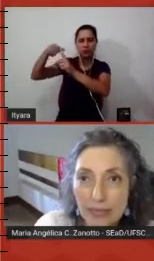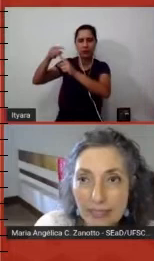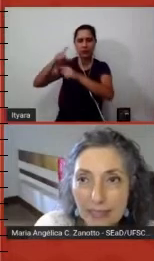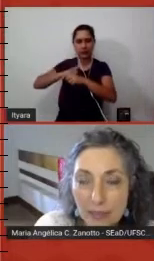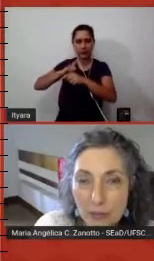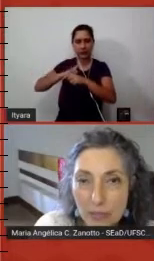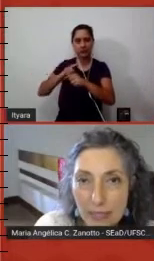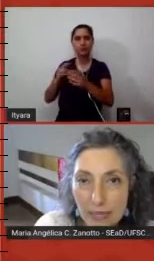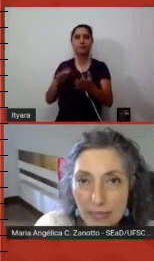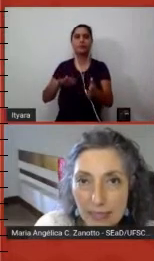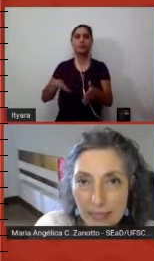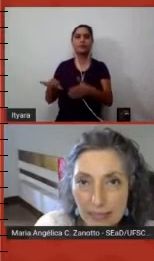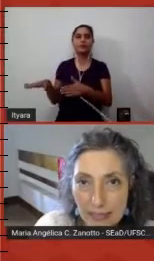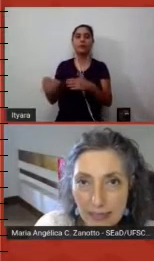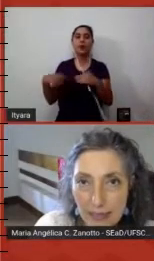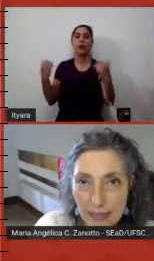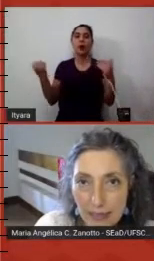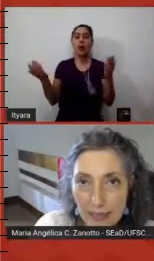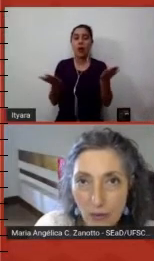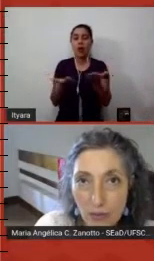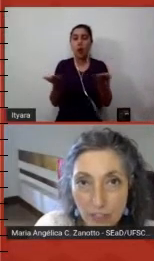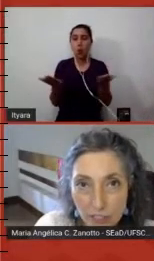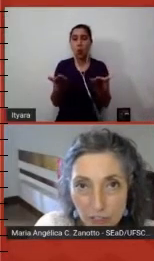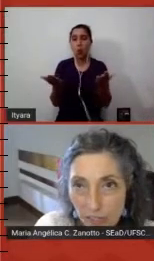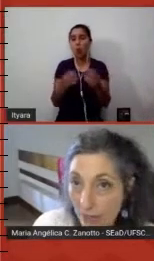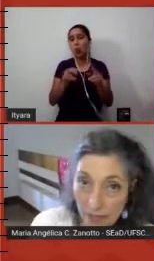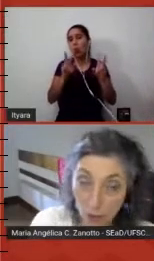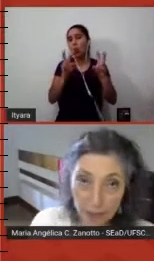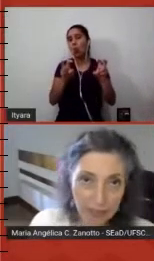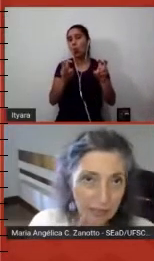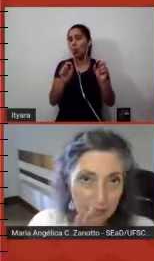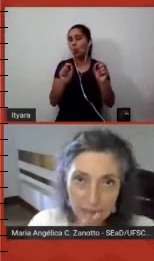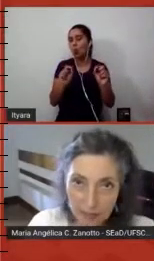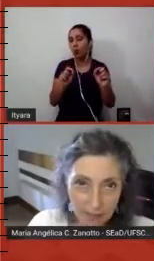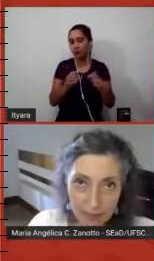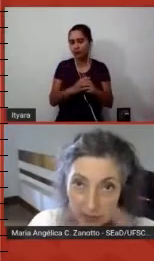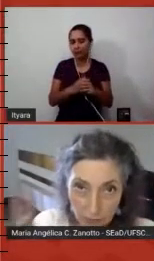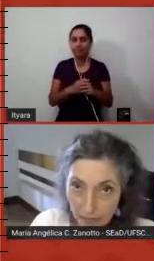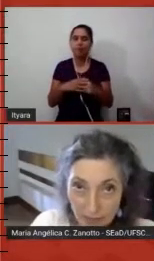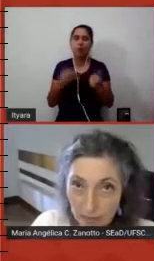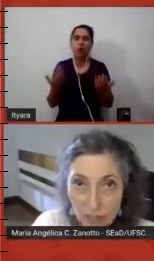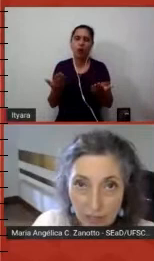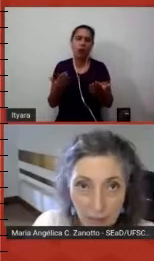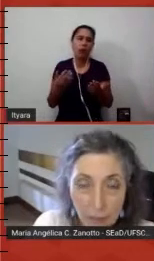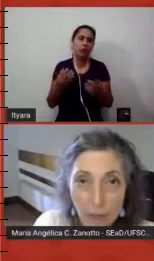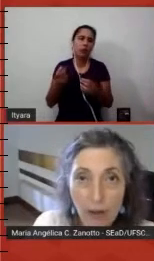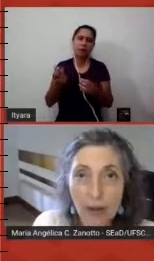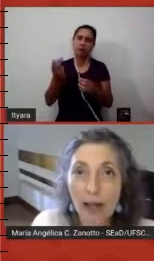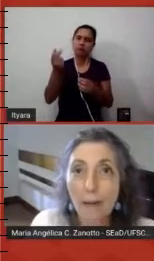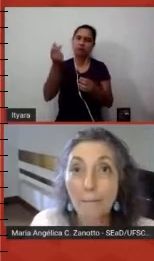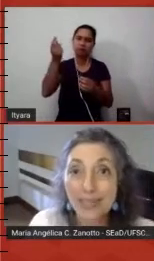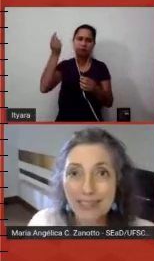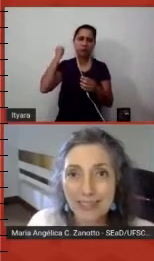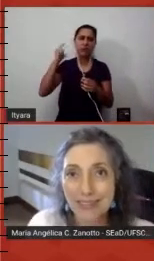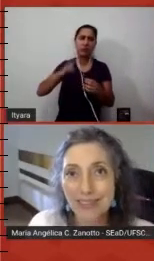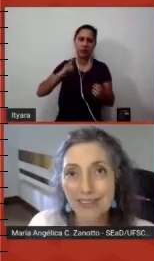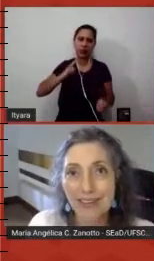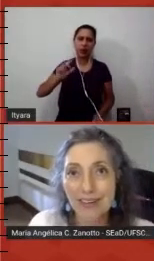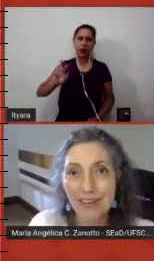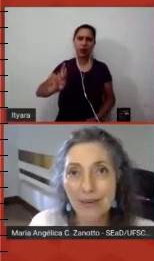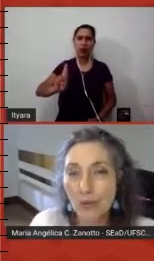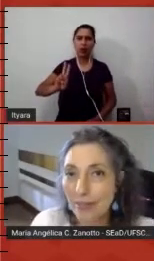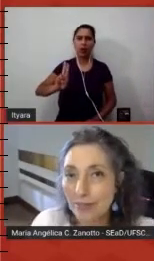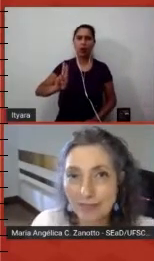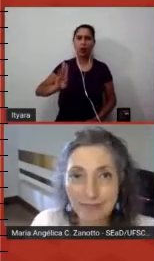entro numa questão que é assim, hoje em dia, quer dizer, as rubricas existem desde bastante tempo,